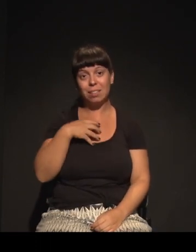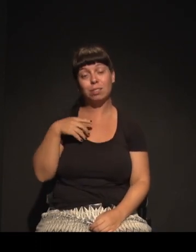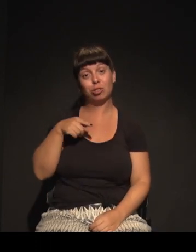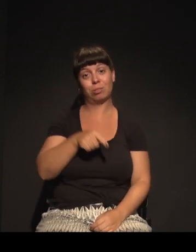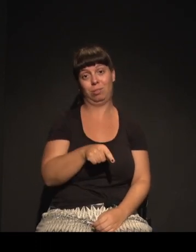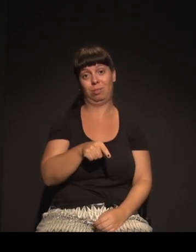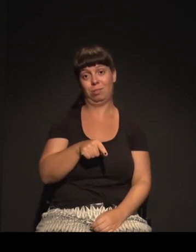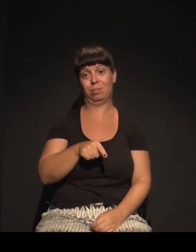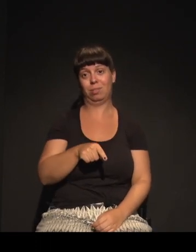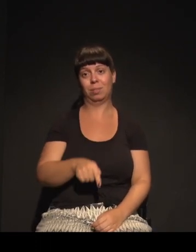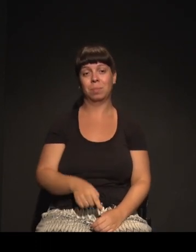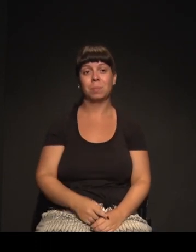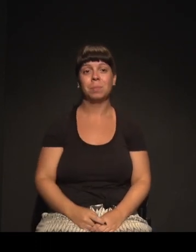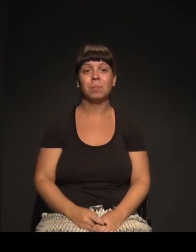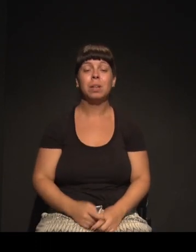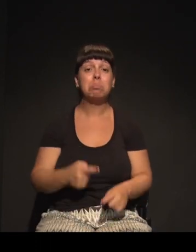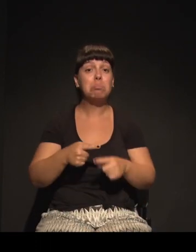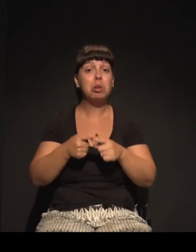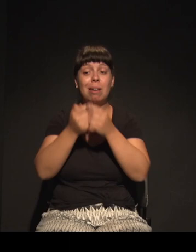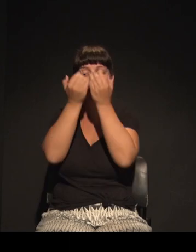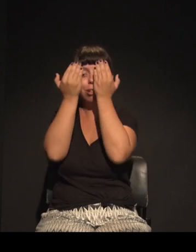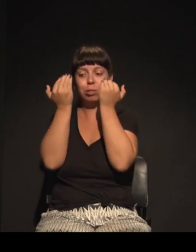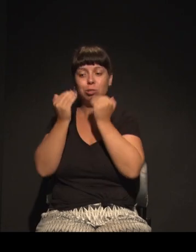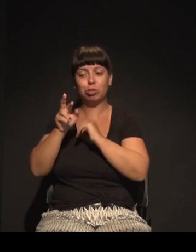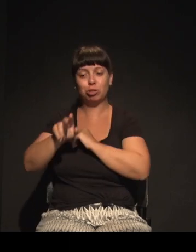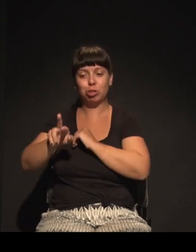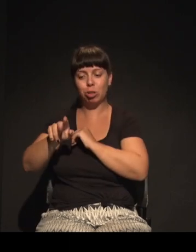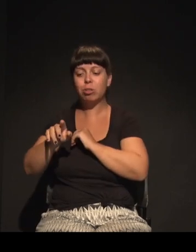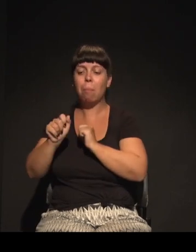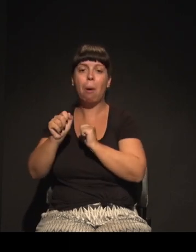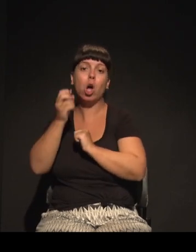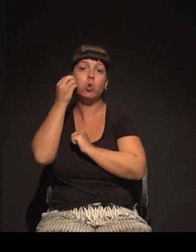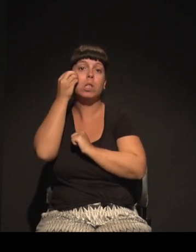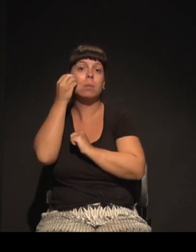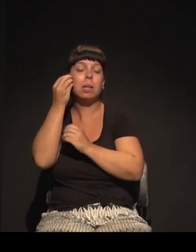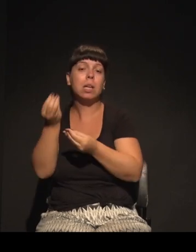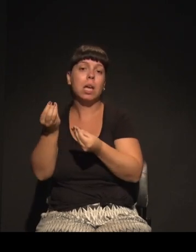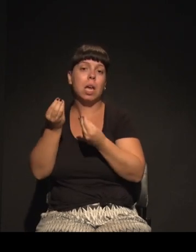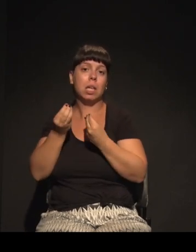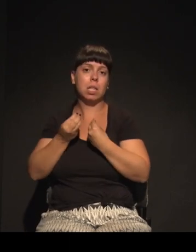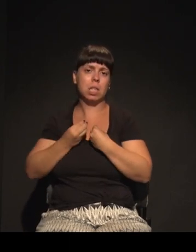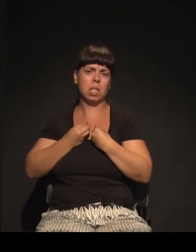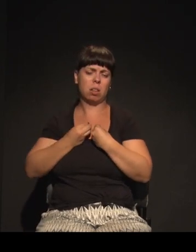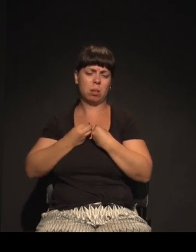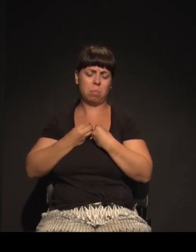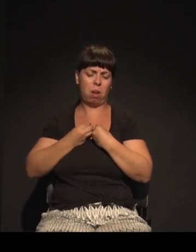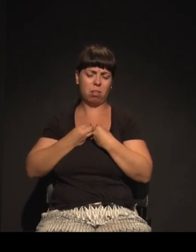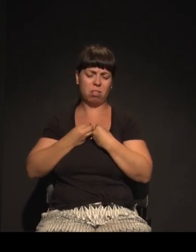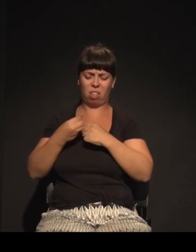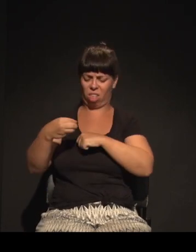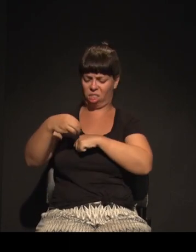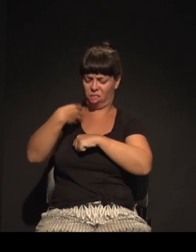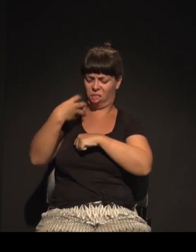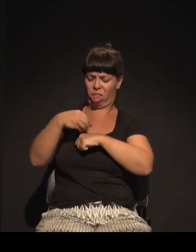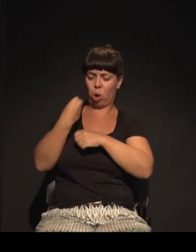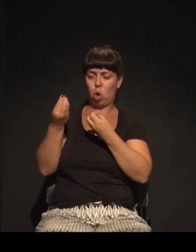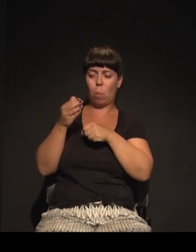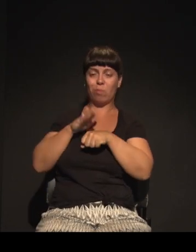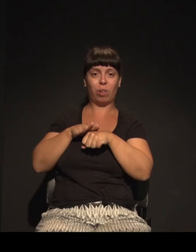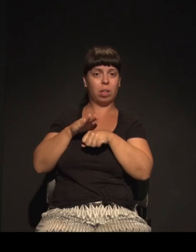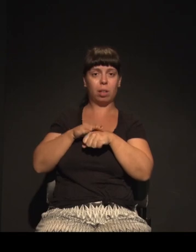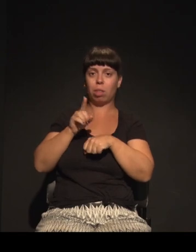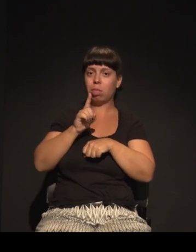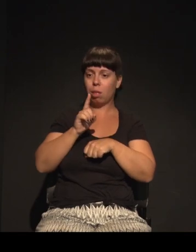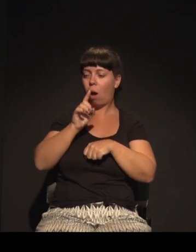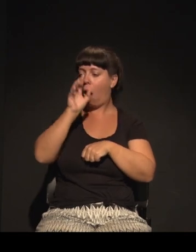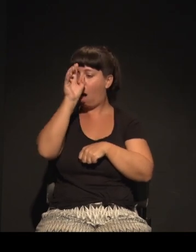porque os não indígenas ele deu a experiência mas ele não ia falar pra você como é que tinha que fazer você que tinha que aprender lá